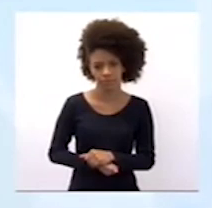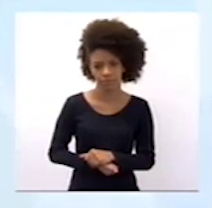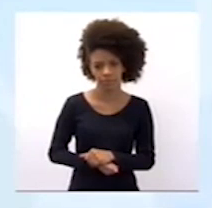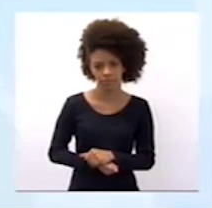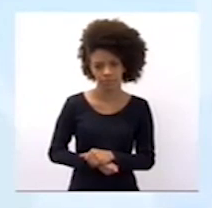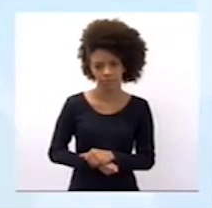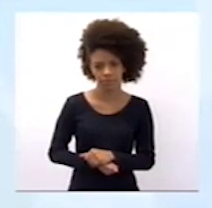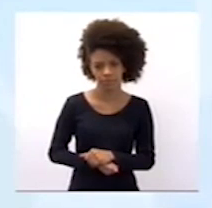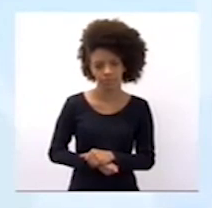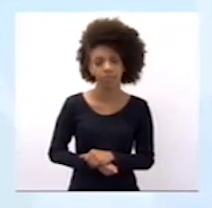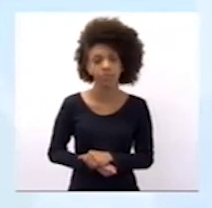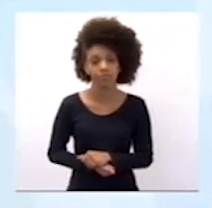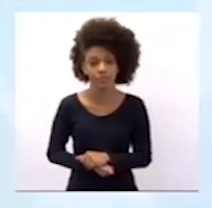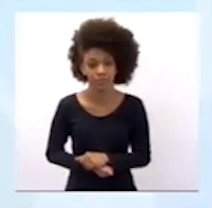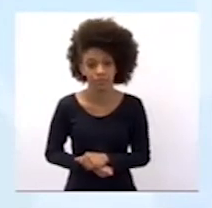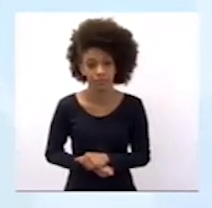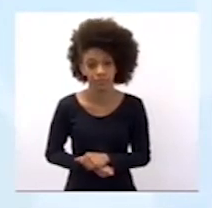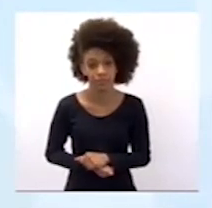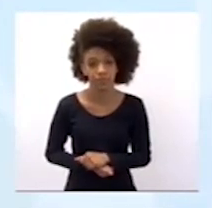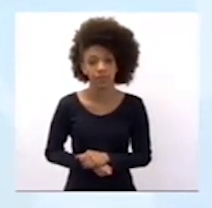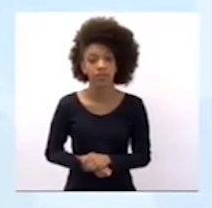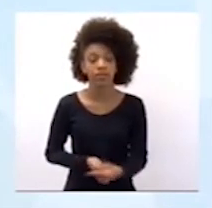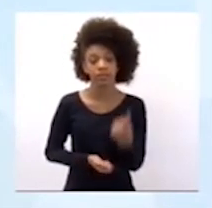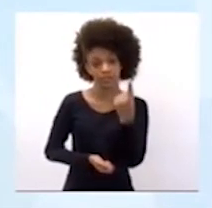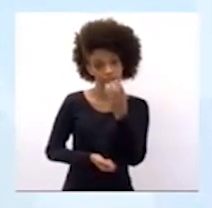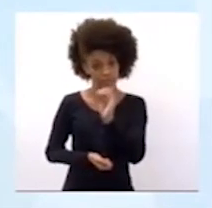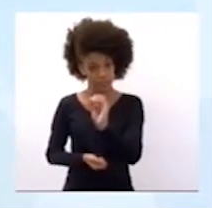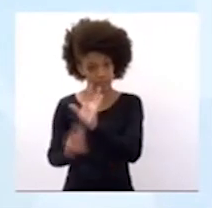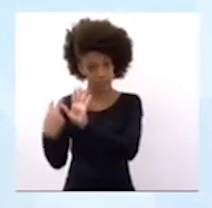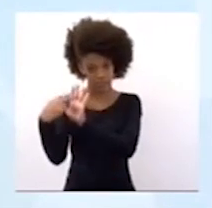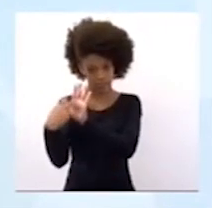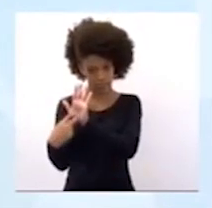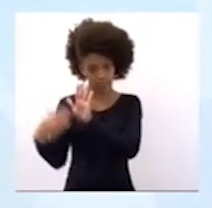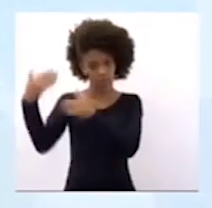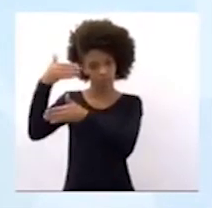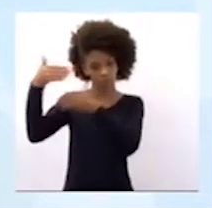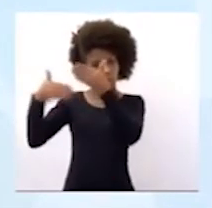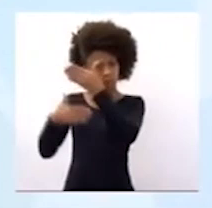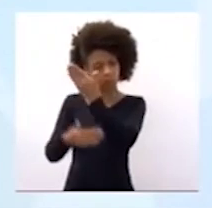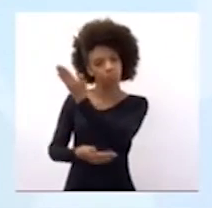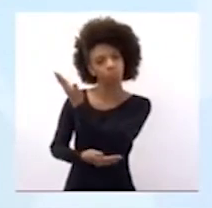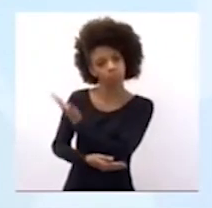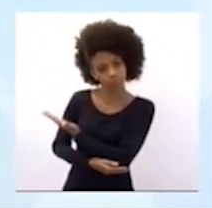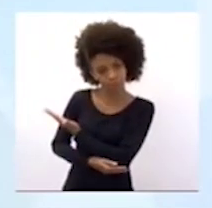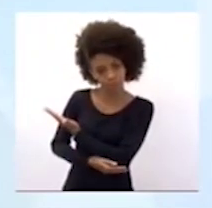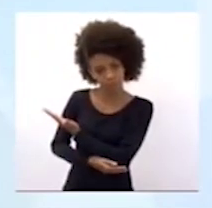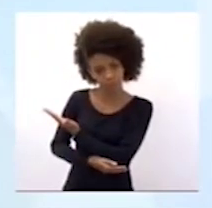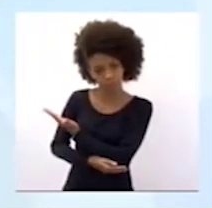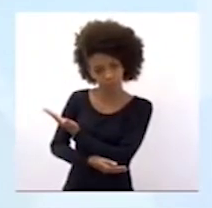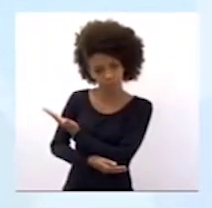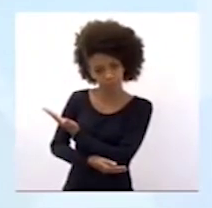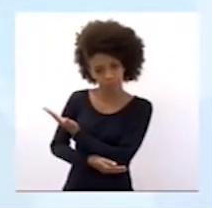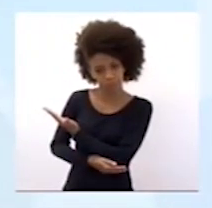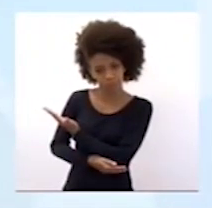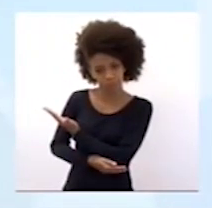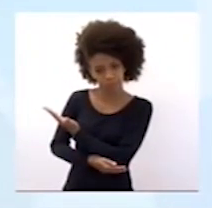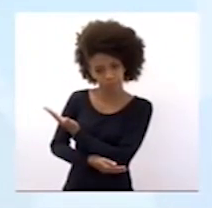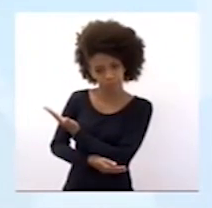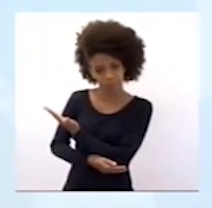sem preconceitos de qualquer natureza. Competência 10. Agir pessoal e coletivamente com